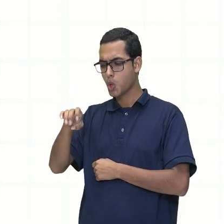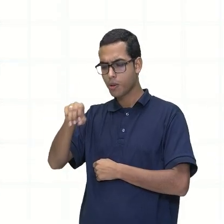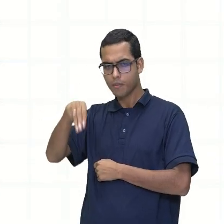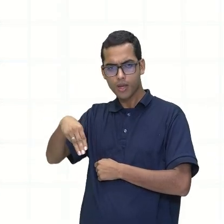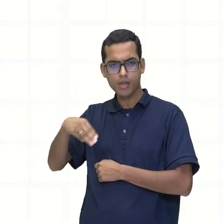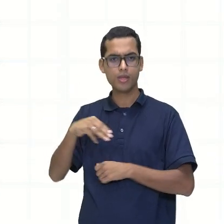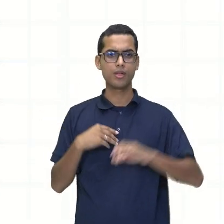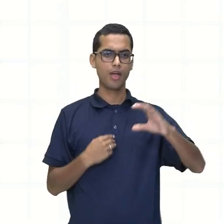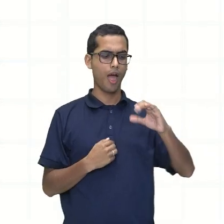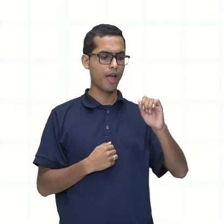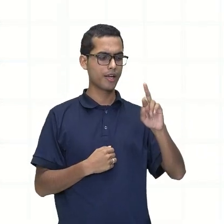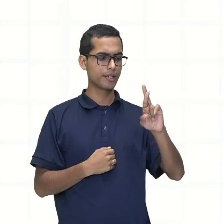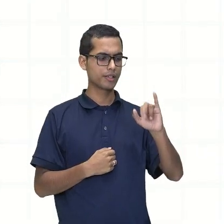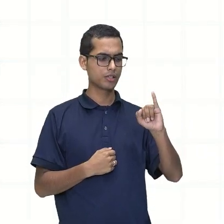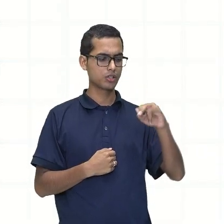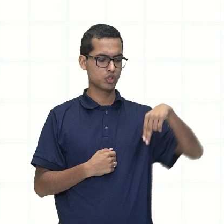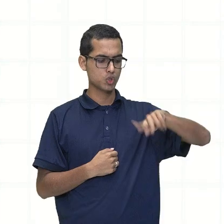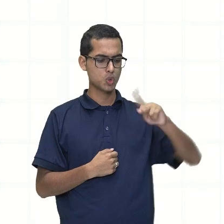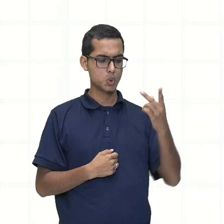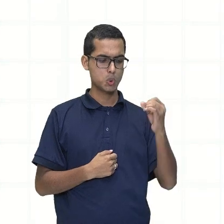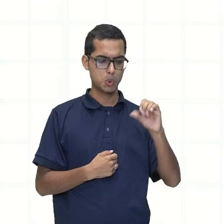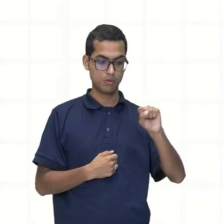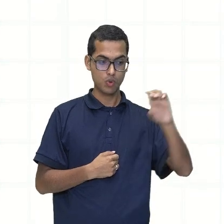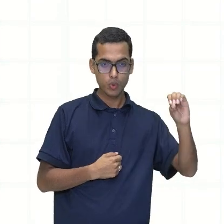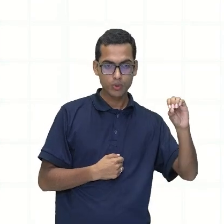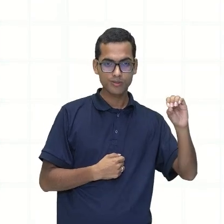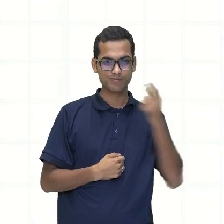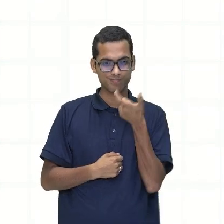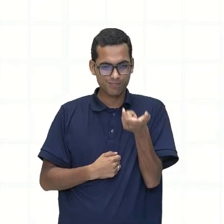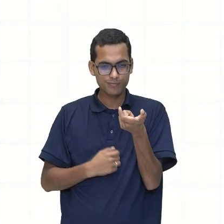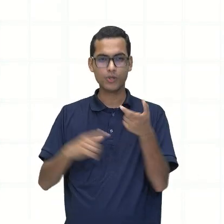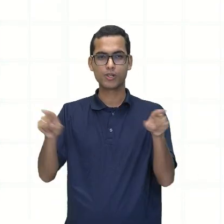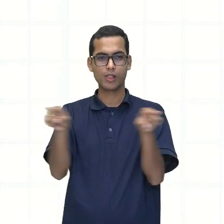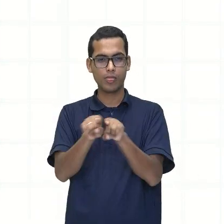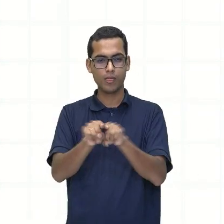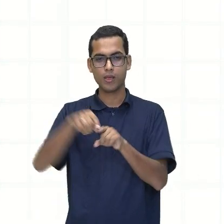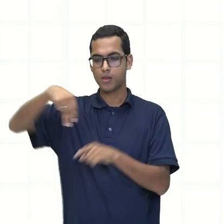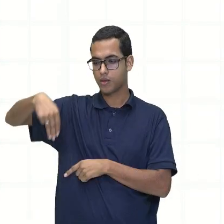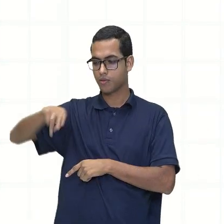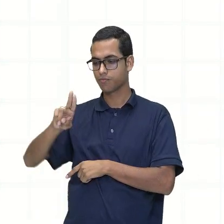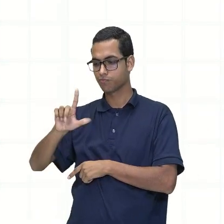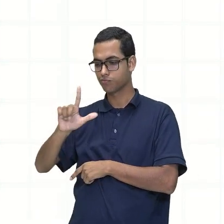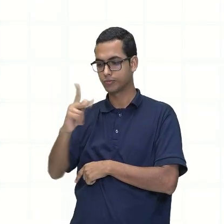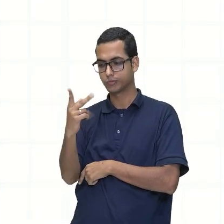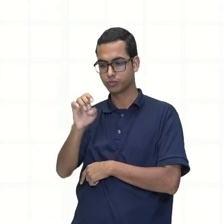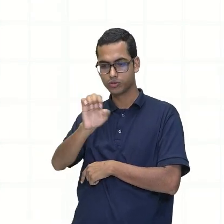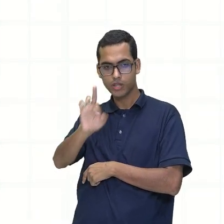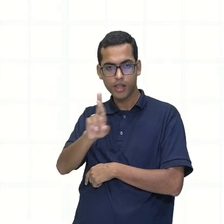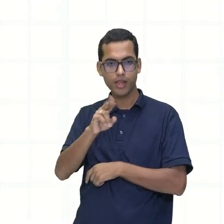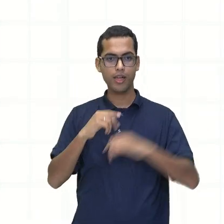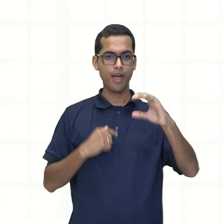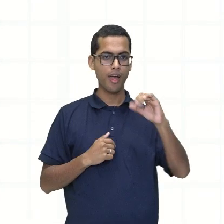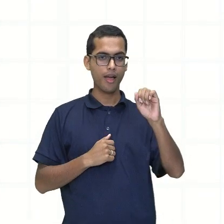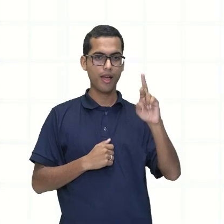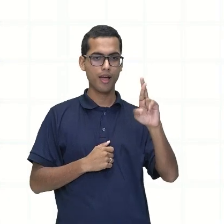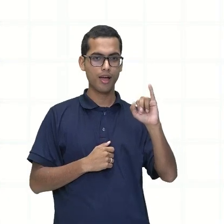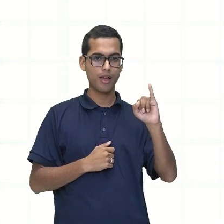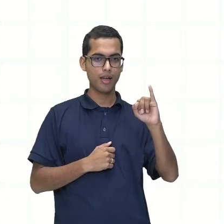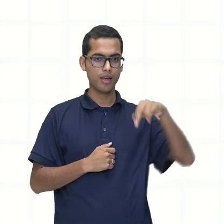que homem, a gente já sabe que está em quê? Em masculino,